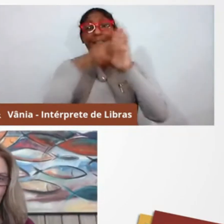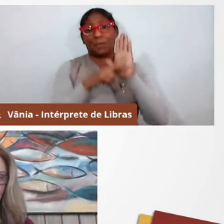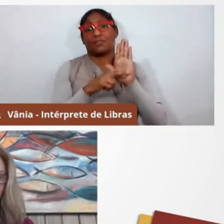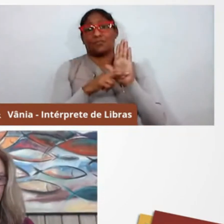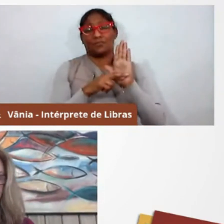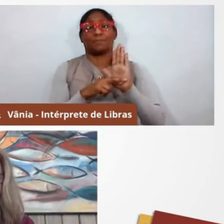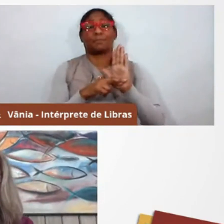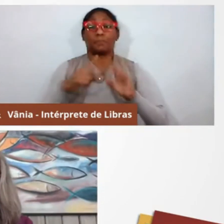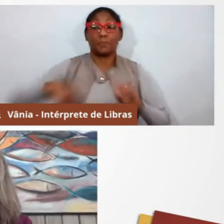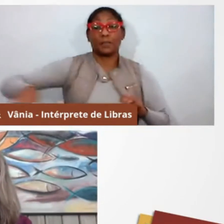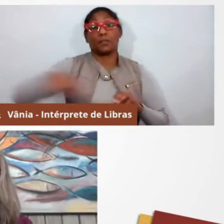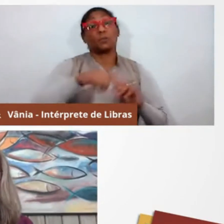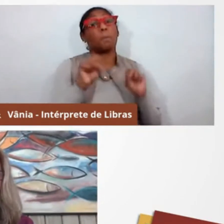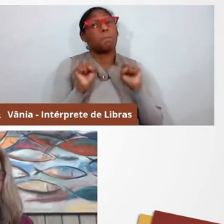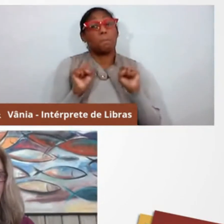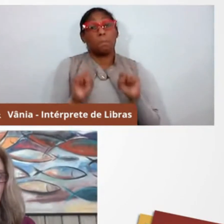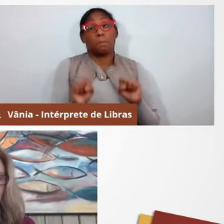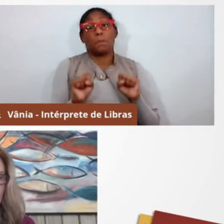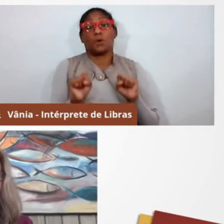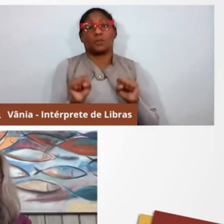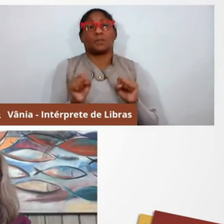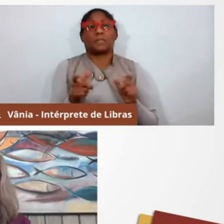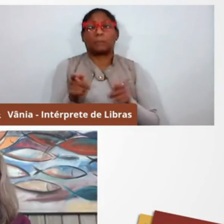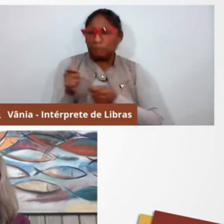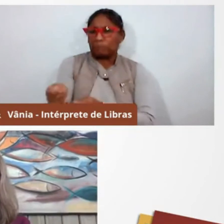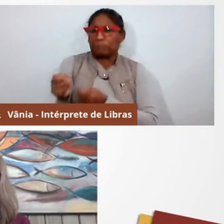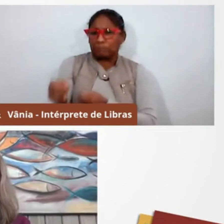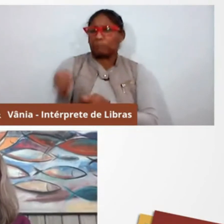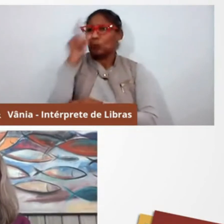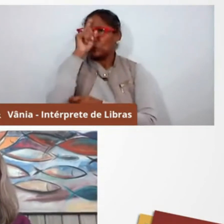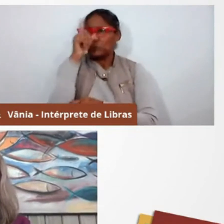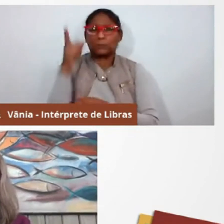a gente possa não pressionar tanto o sistema hospitalar.